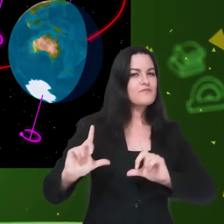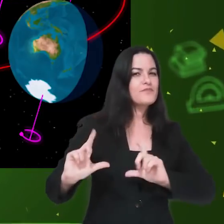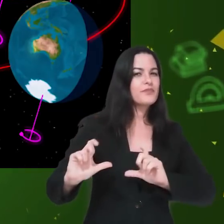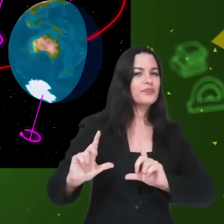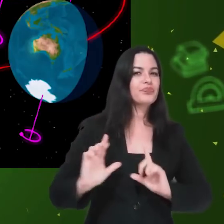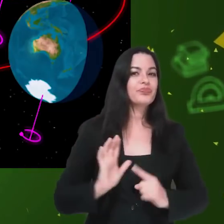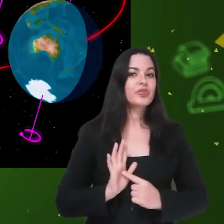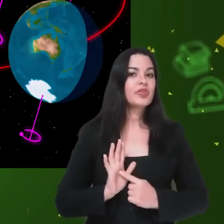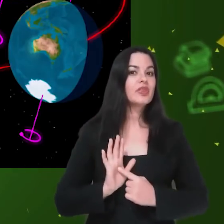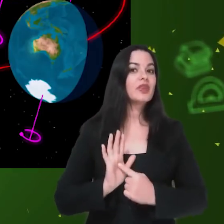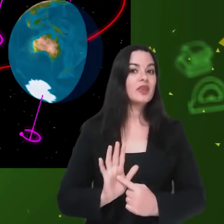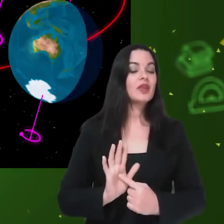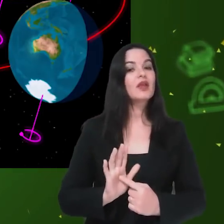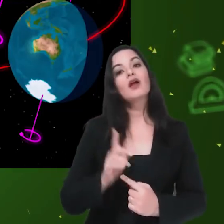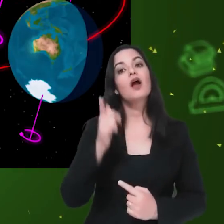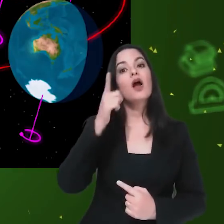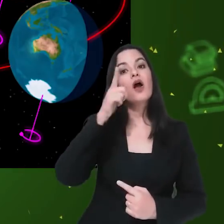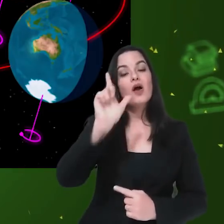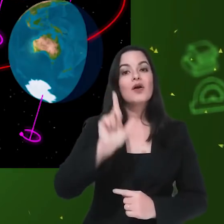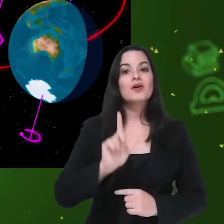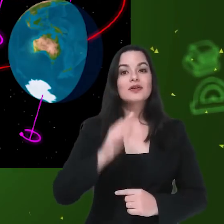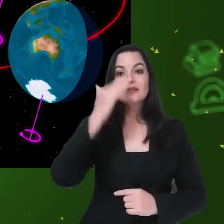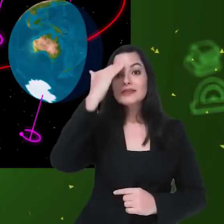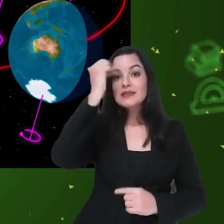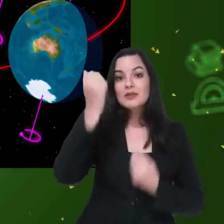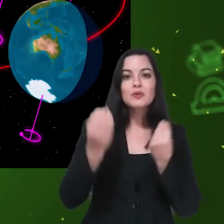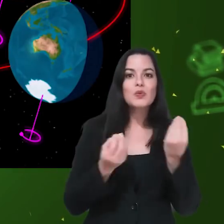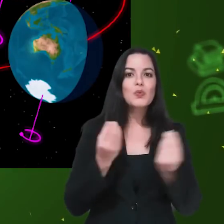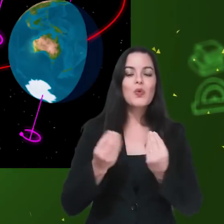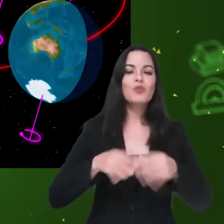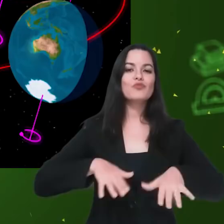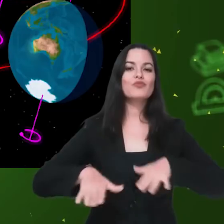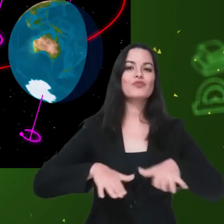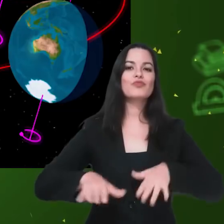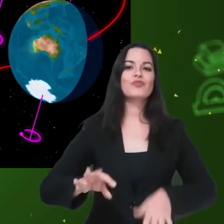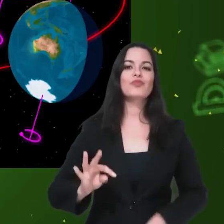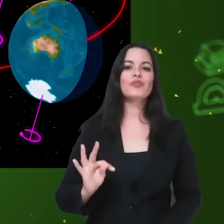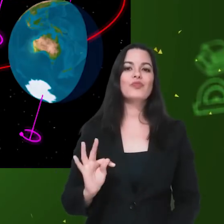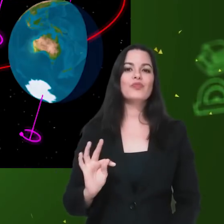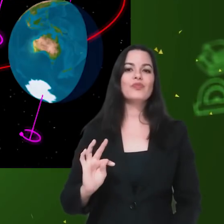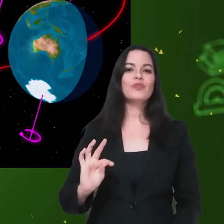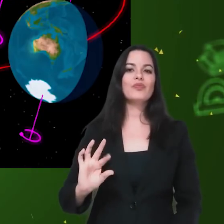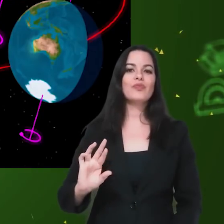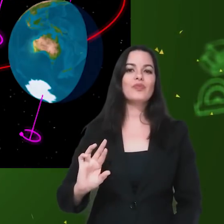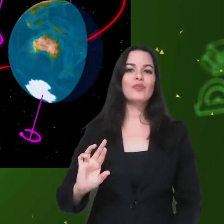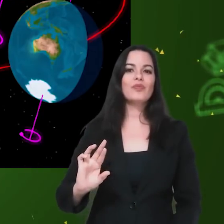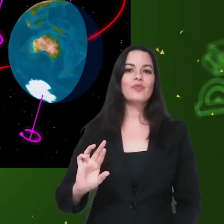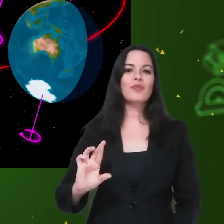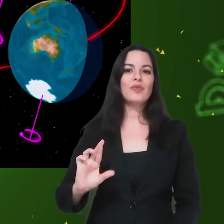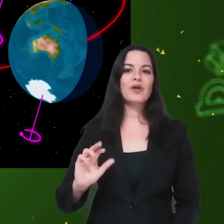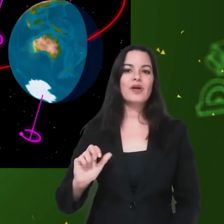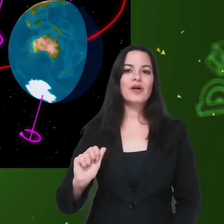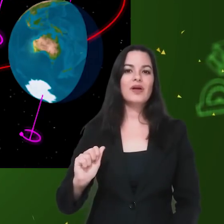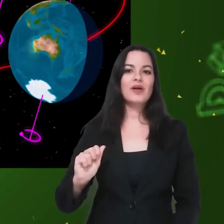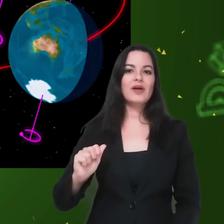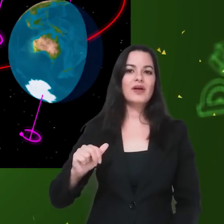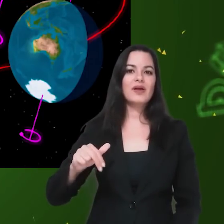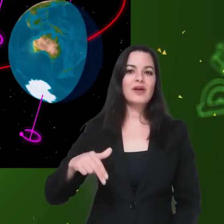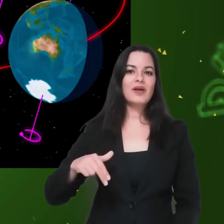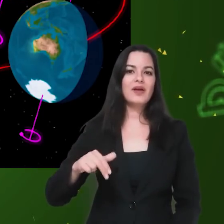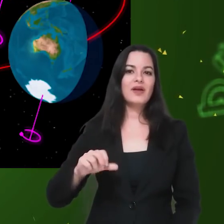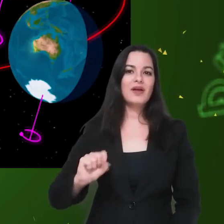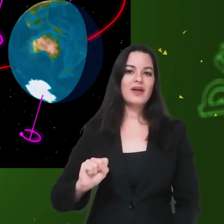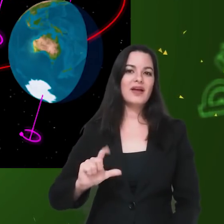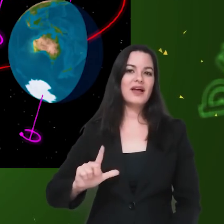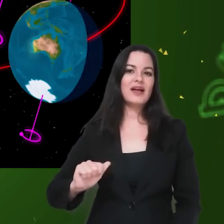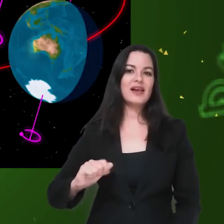consegue ter uma representação de como seria esse movimento de translação. Não se esqueça